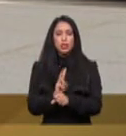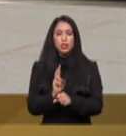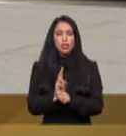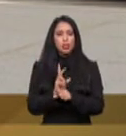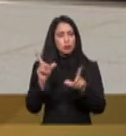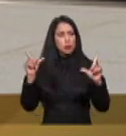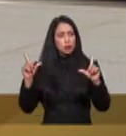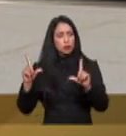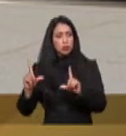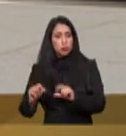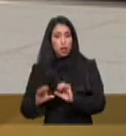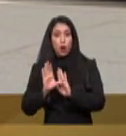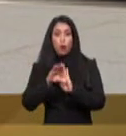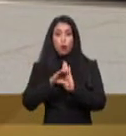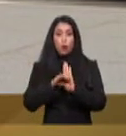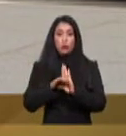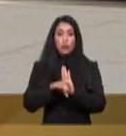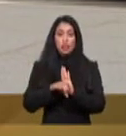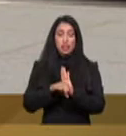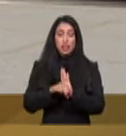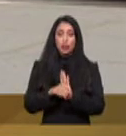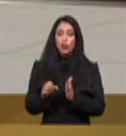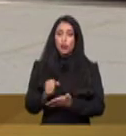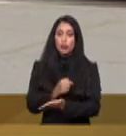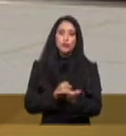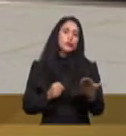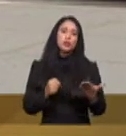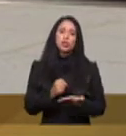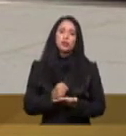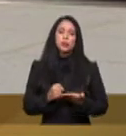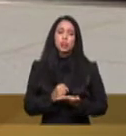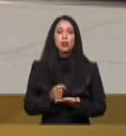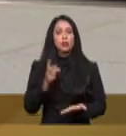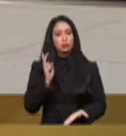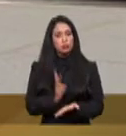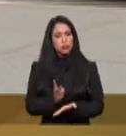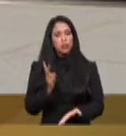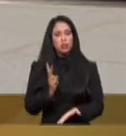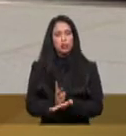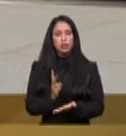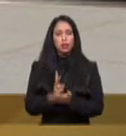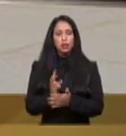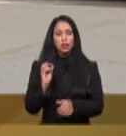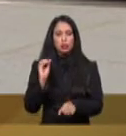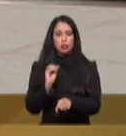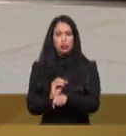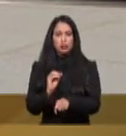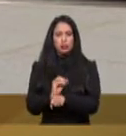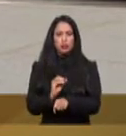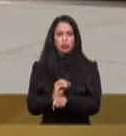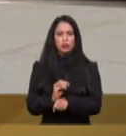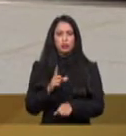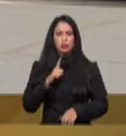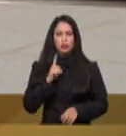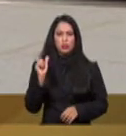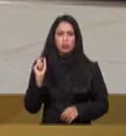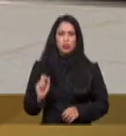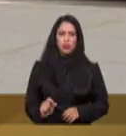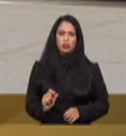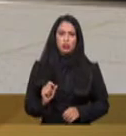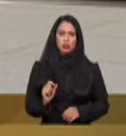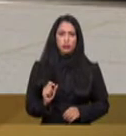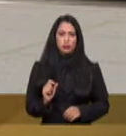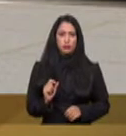conceito simples, mas fundamental, o das tarefas de manutenção, ou seja, construções humanas precisam